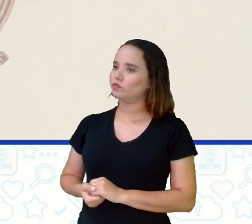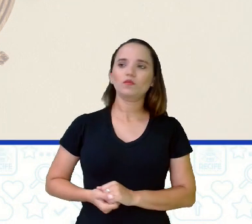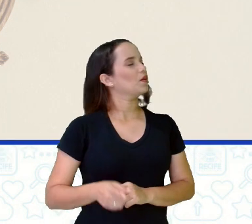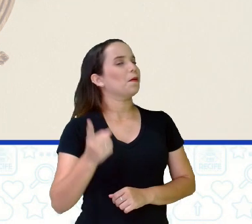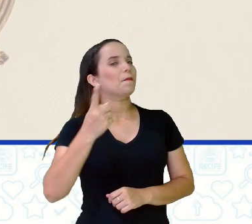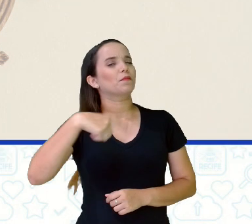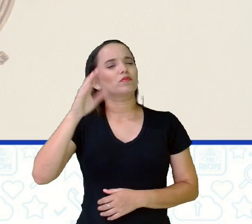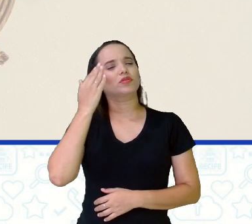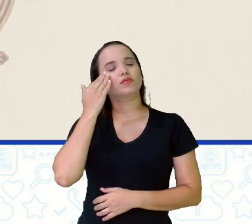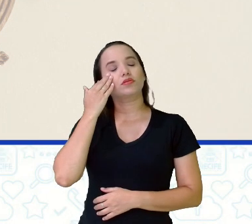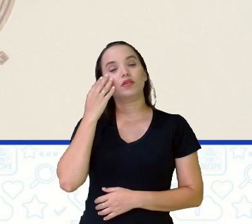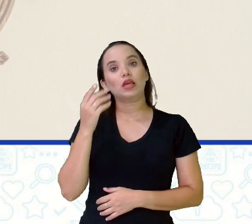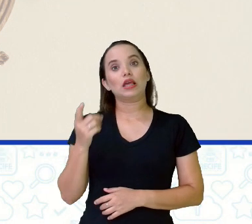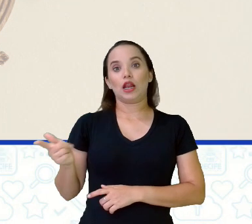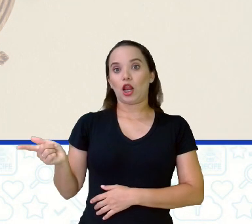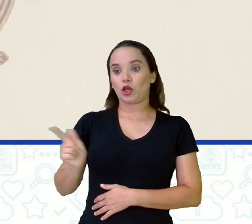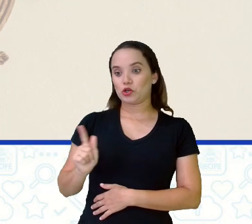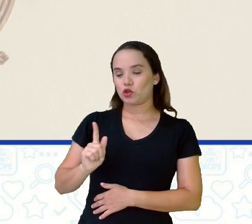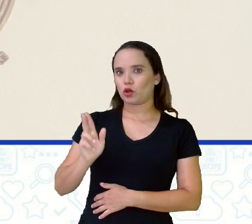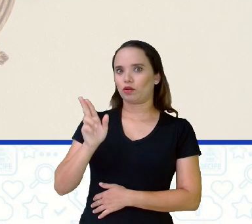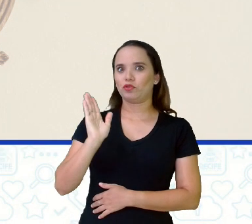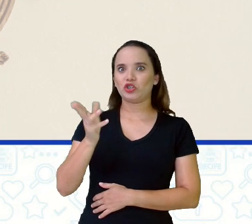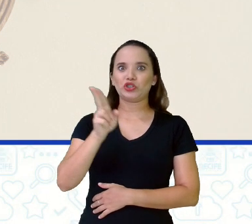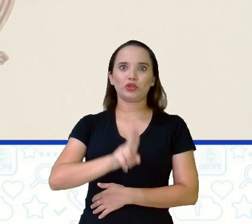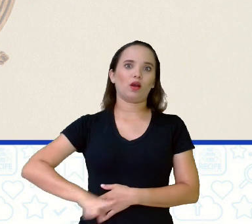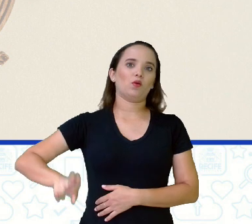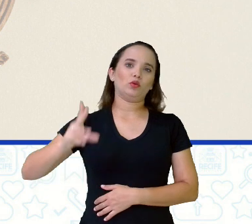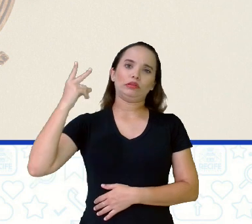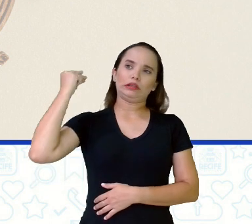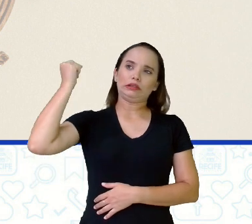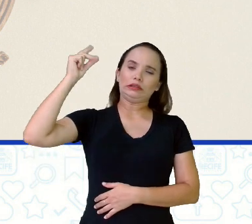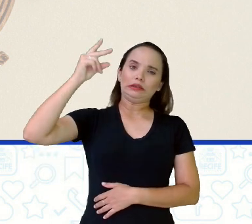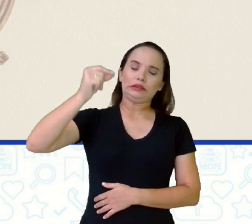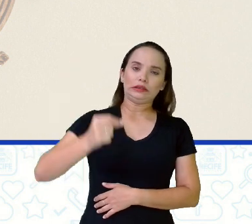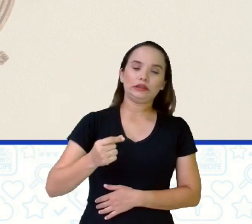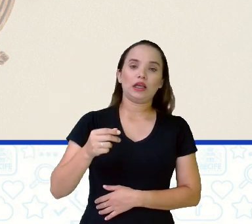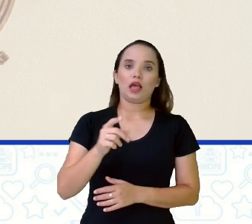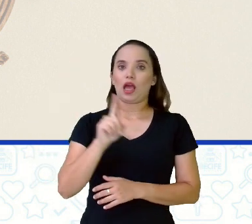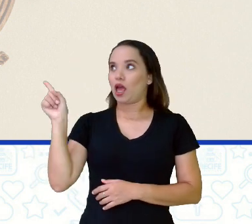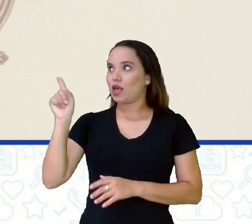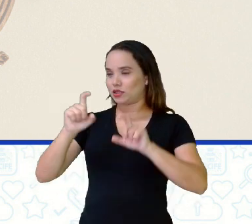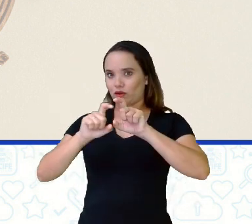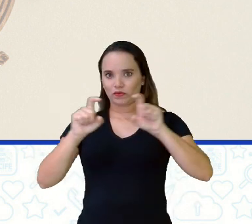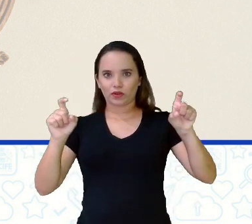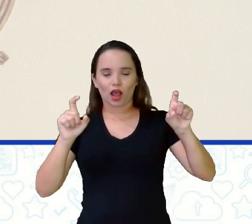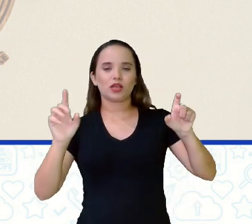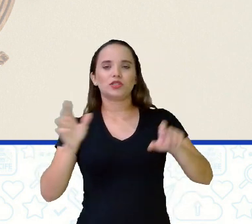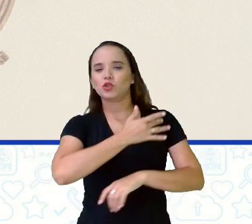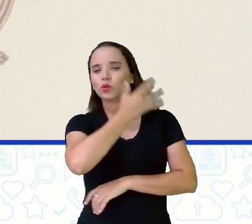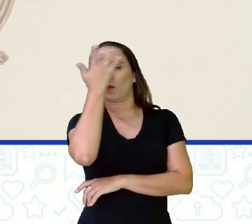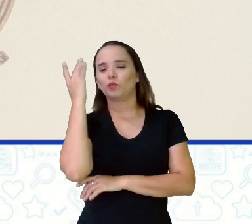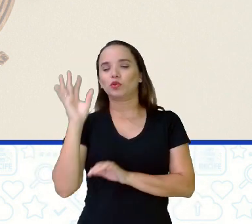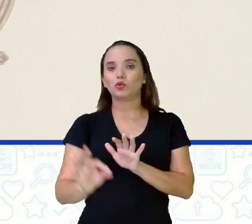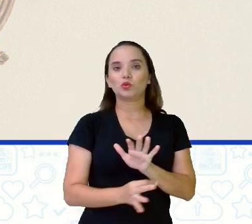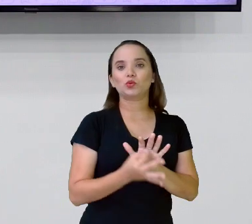geografia ela é utilizada há muito tempo. Essa frase aí é de um cara chamado Sun Tzu. Ele era um general,